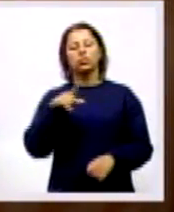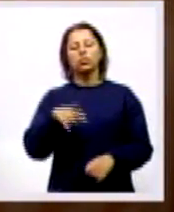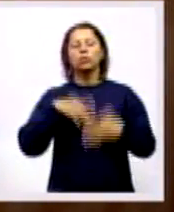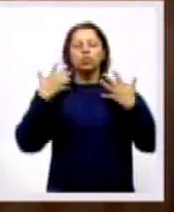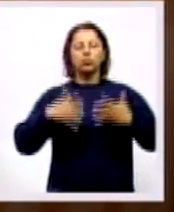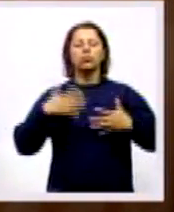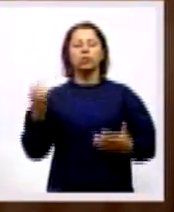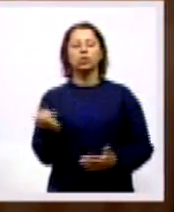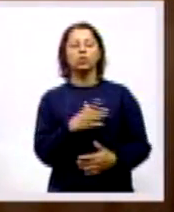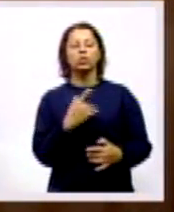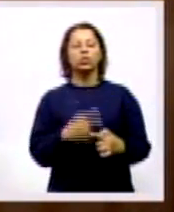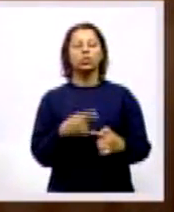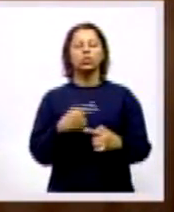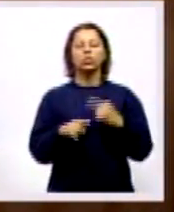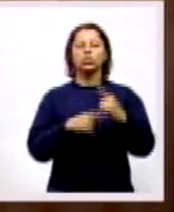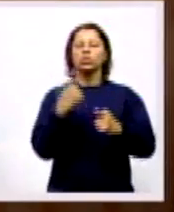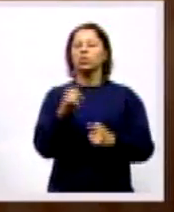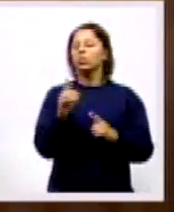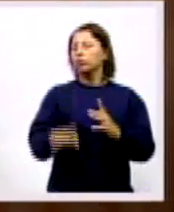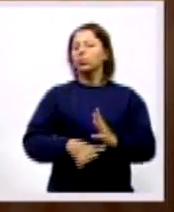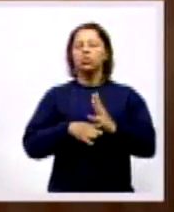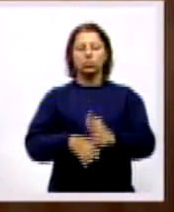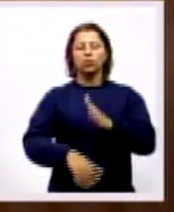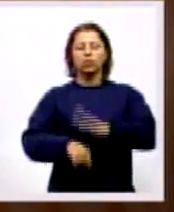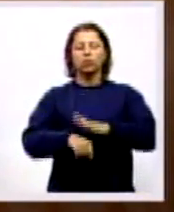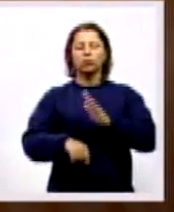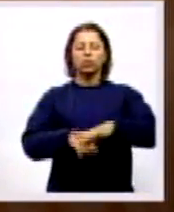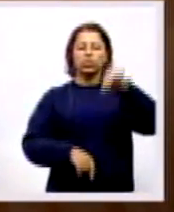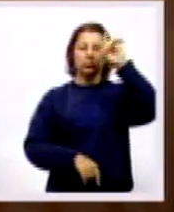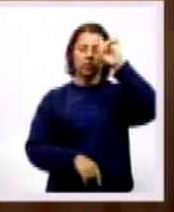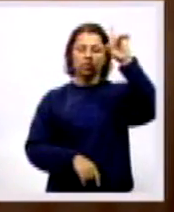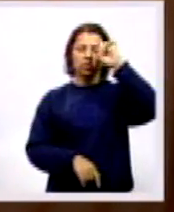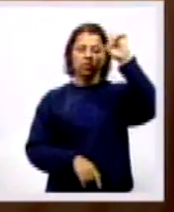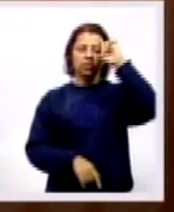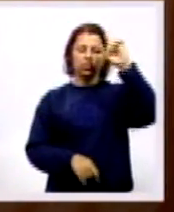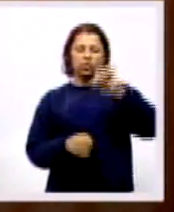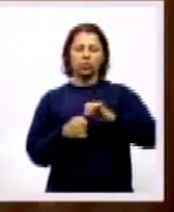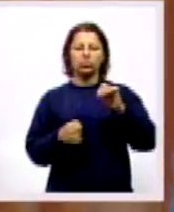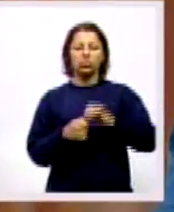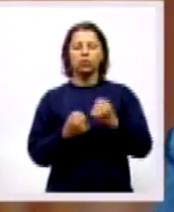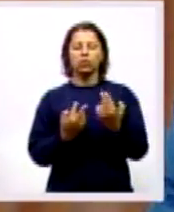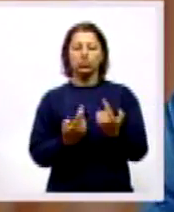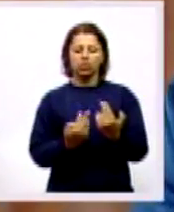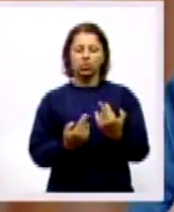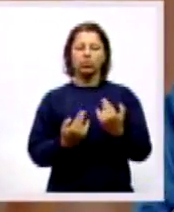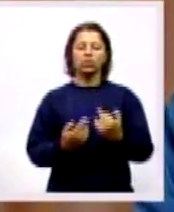todos os dias, porque senão daqui a pouco você não suporta. Todo dia ela faz tudo sempre igual.